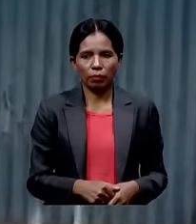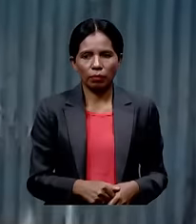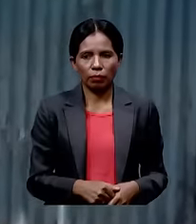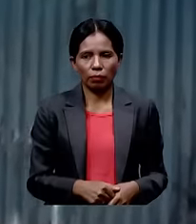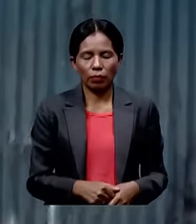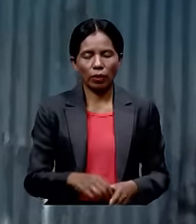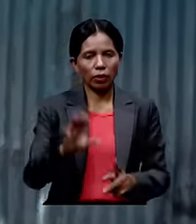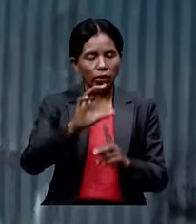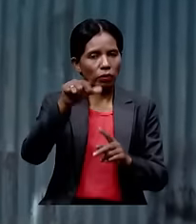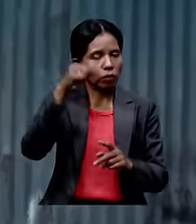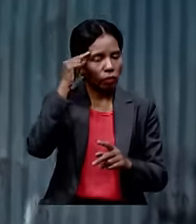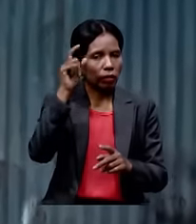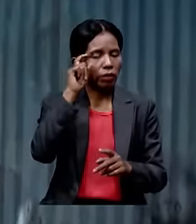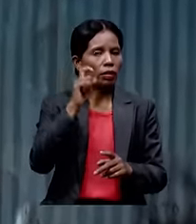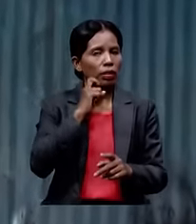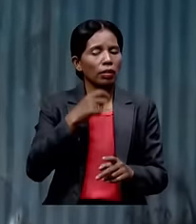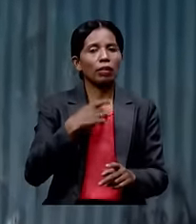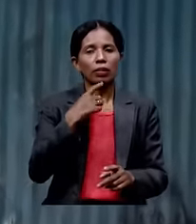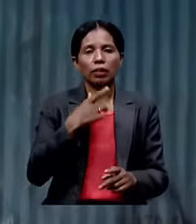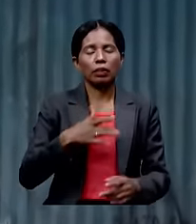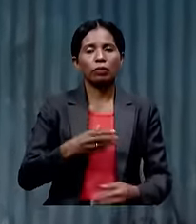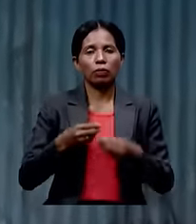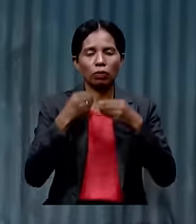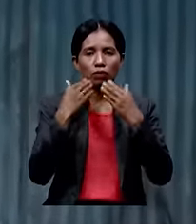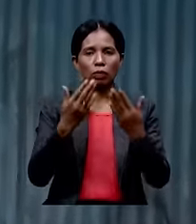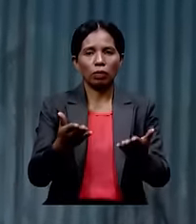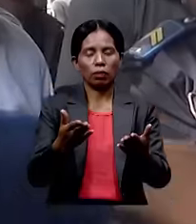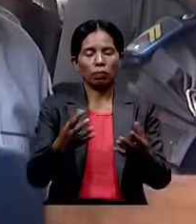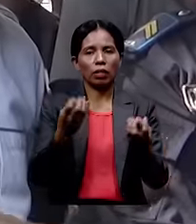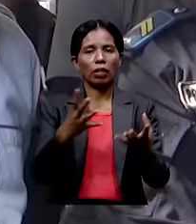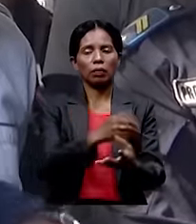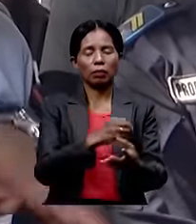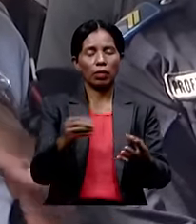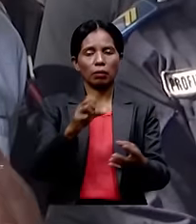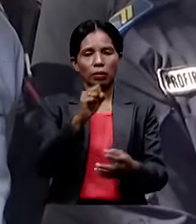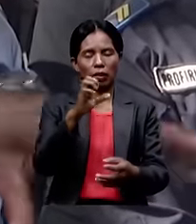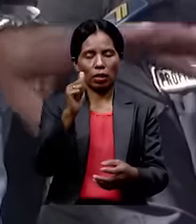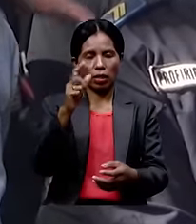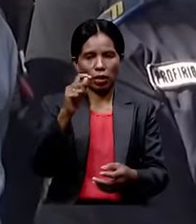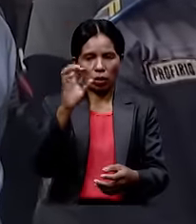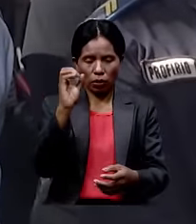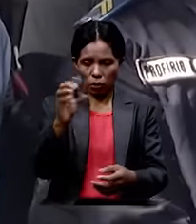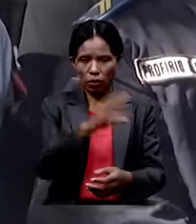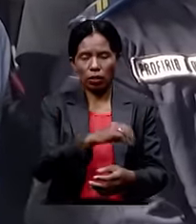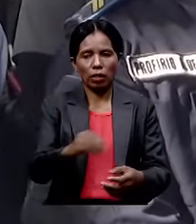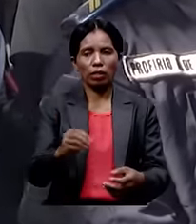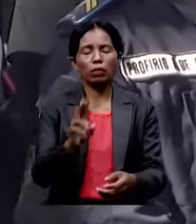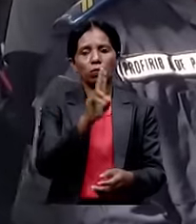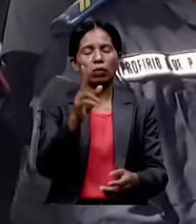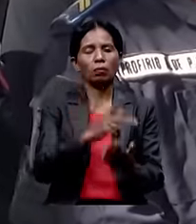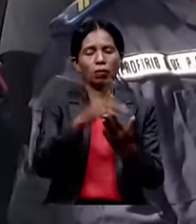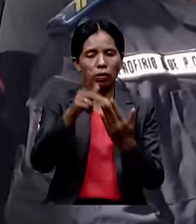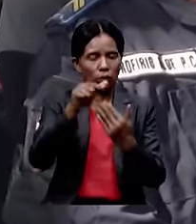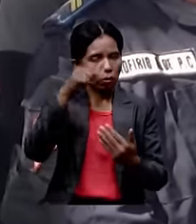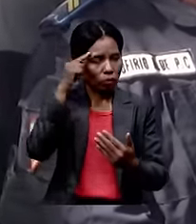Chefe de governo Xanana Guzmão aprecia o serviço do Secretário-Estado assunto toponímia na organização urbana, na Bé executa programa governo